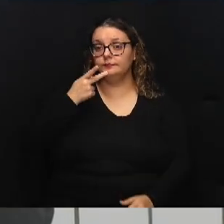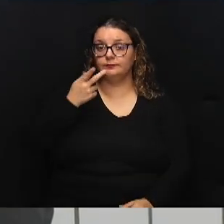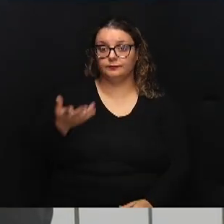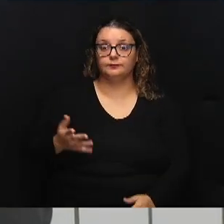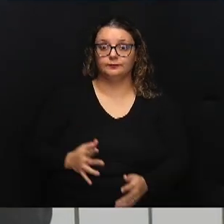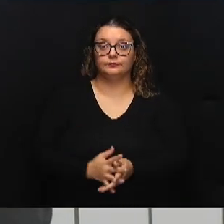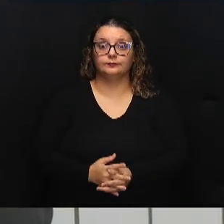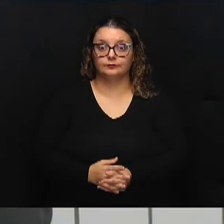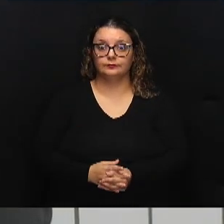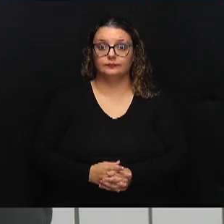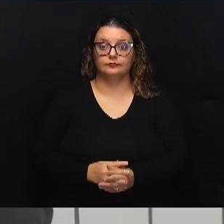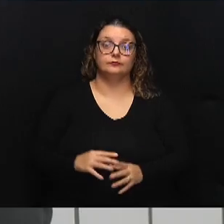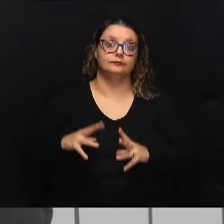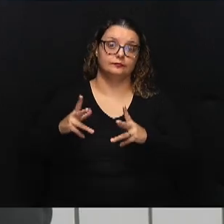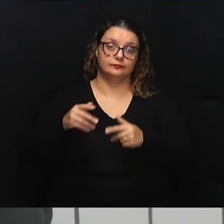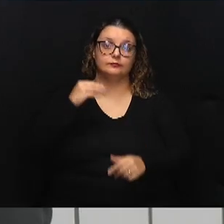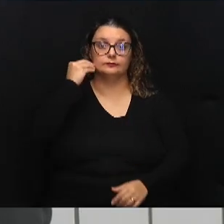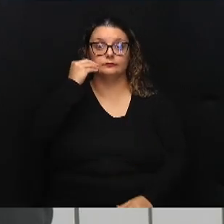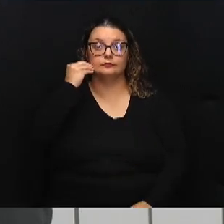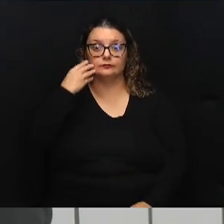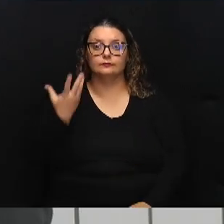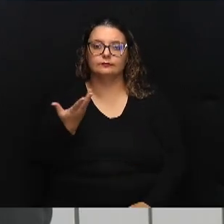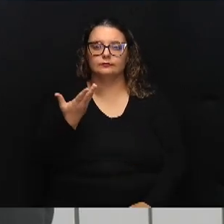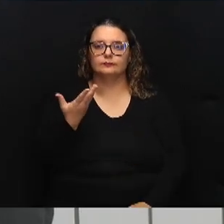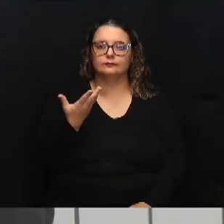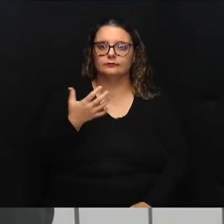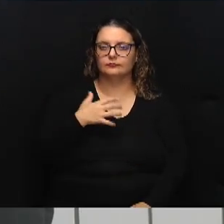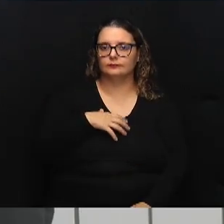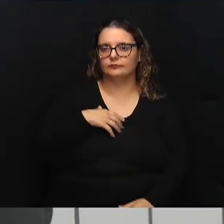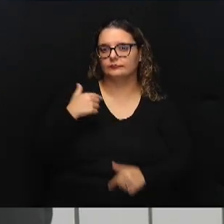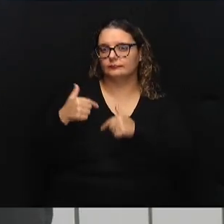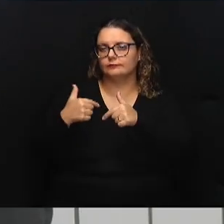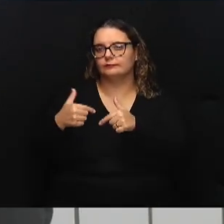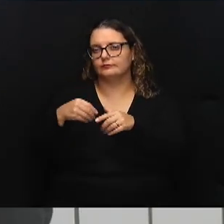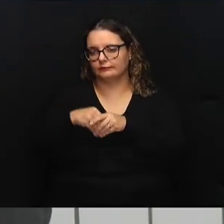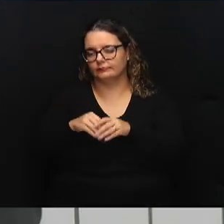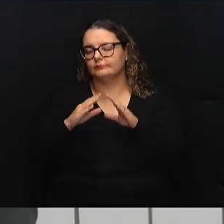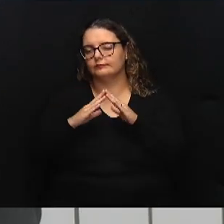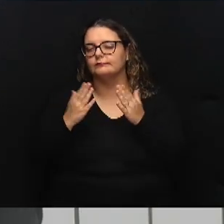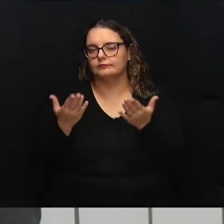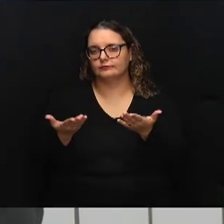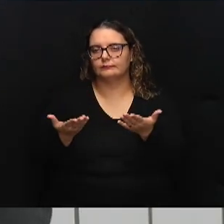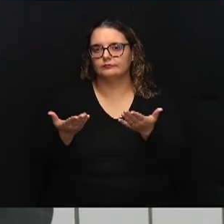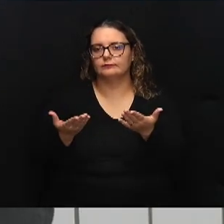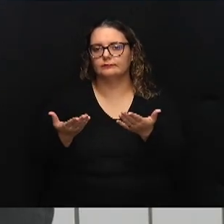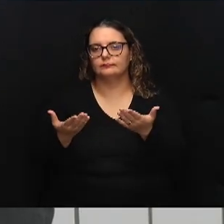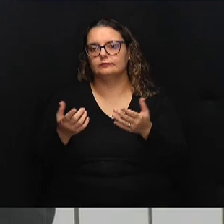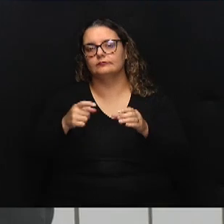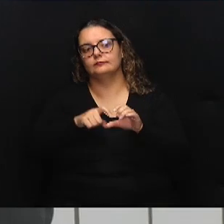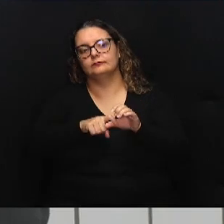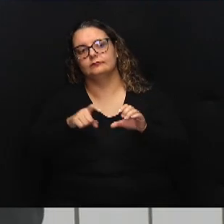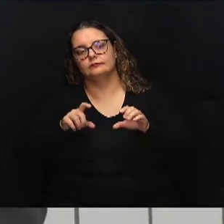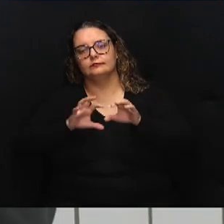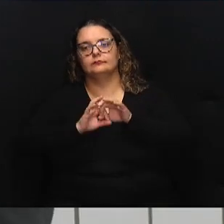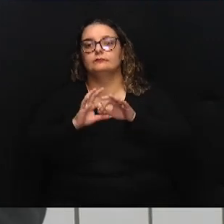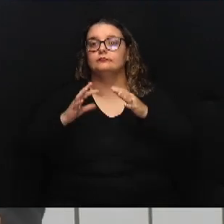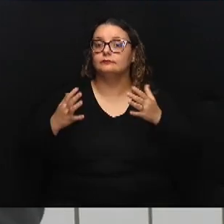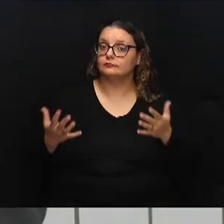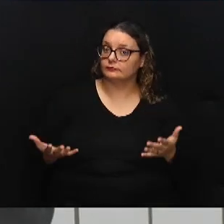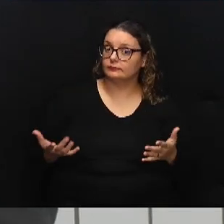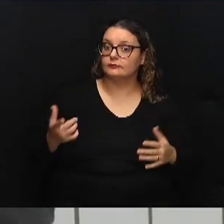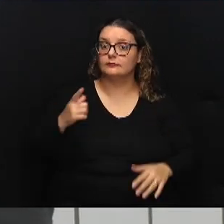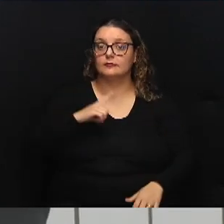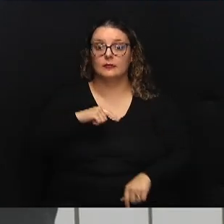né, todo mundo experimentou o gostinho de você trabalhar em casa, né? Dá uma certa autonomia, você tem